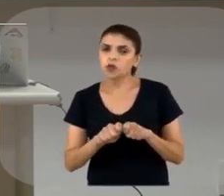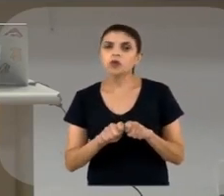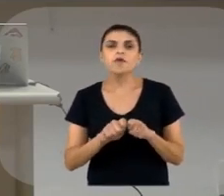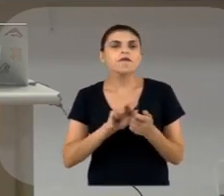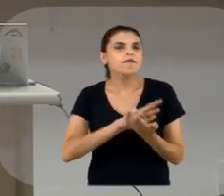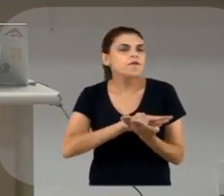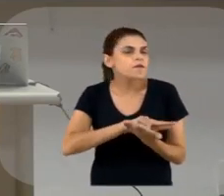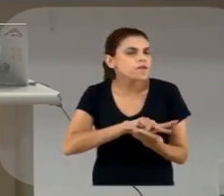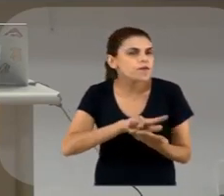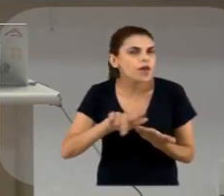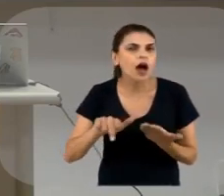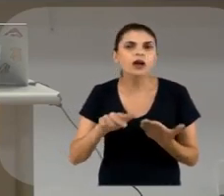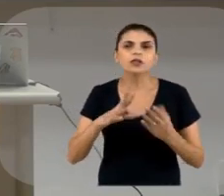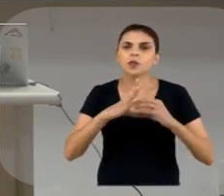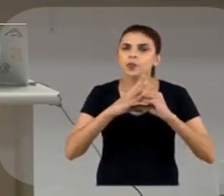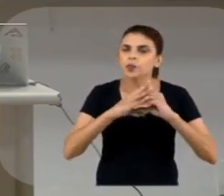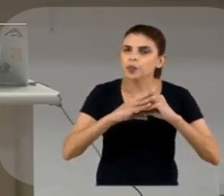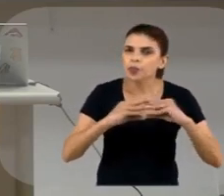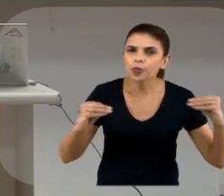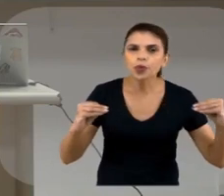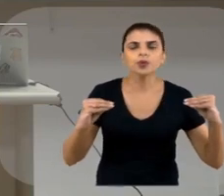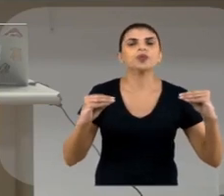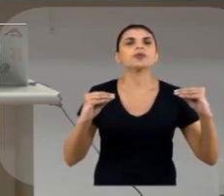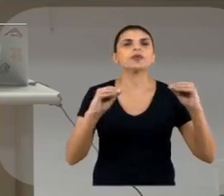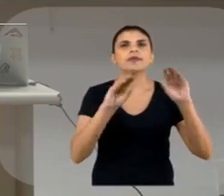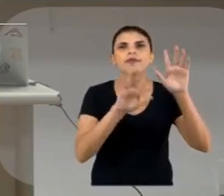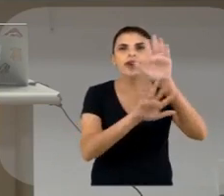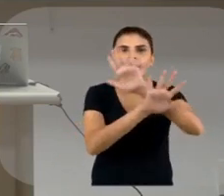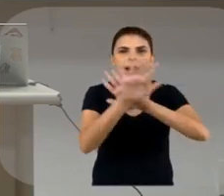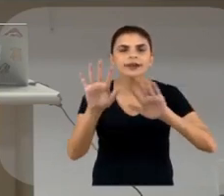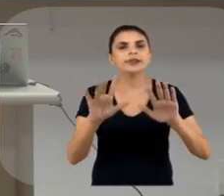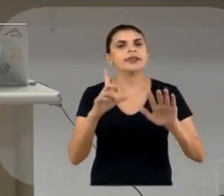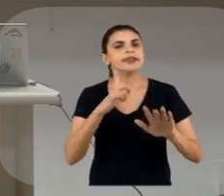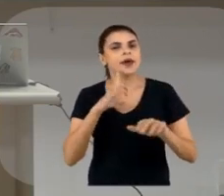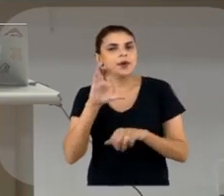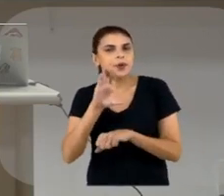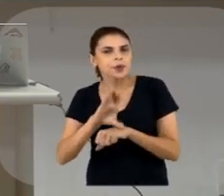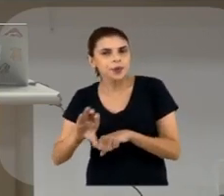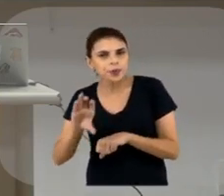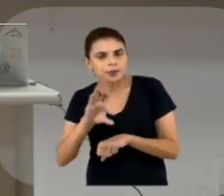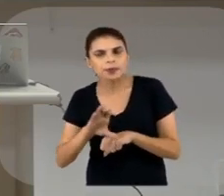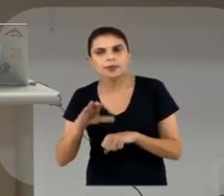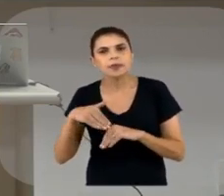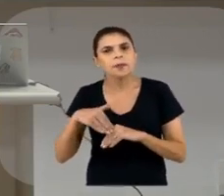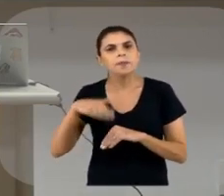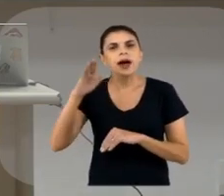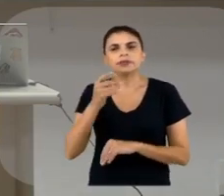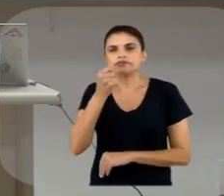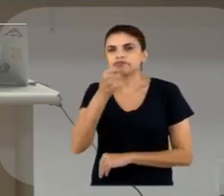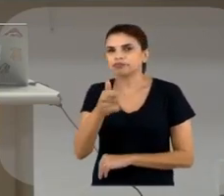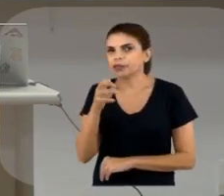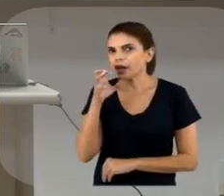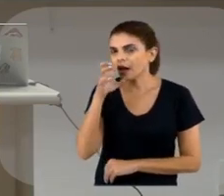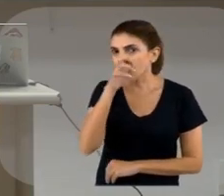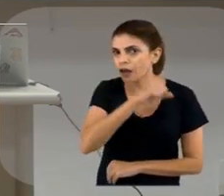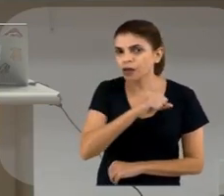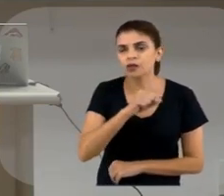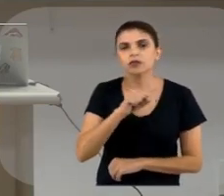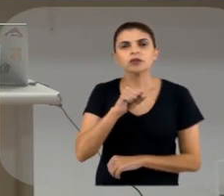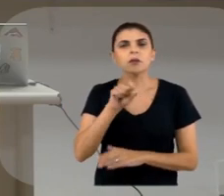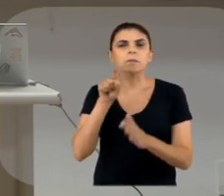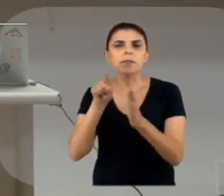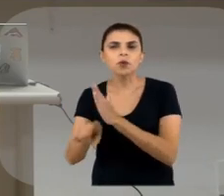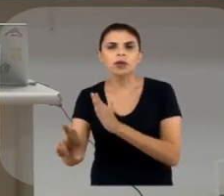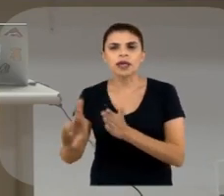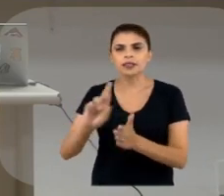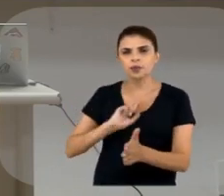em diversos tipos de interface, né? A gente tem cursos mais breves, que são em formatos de